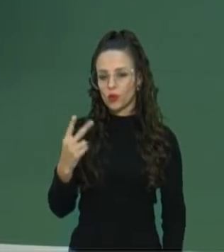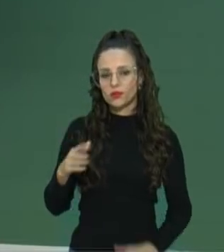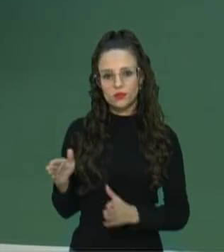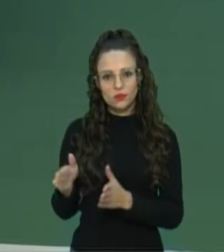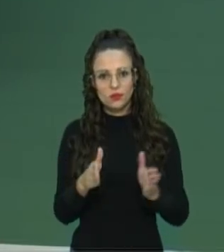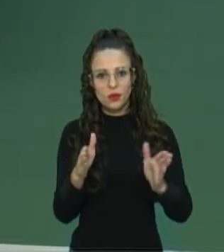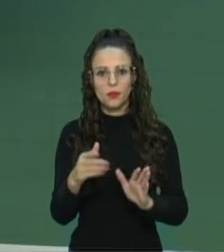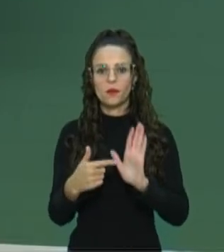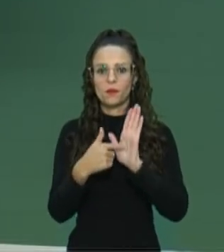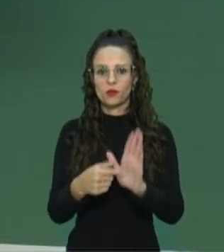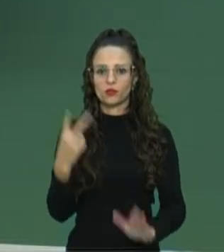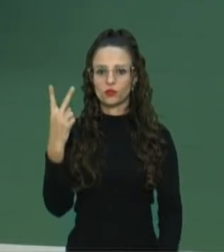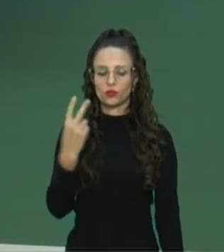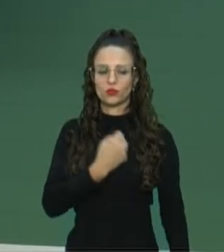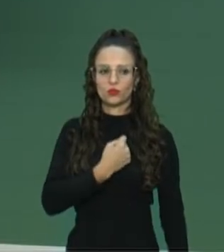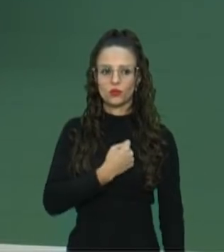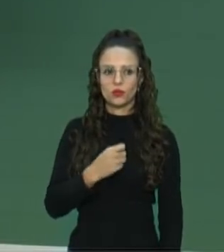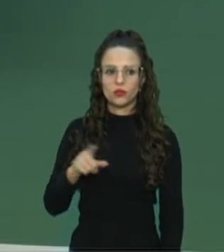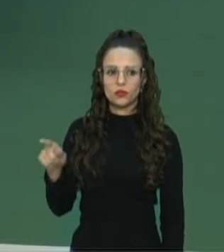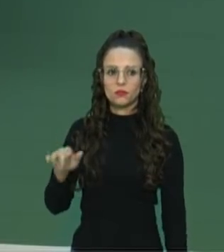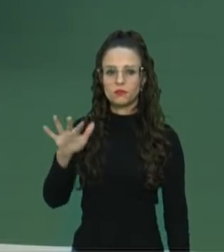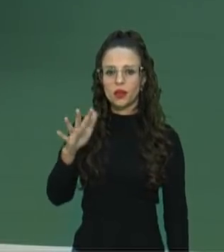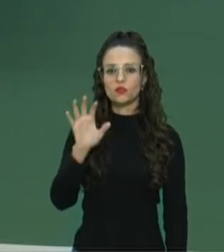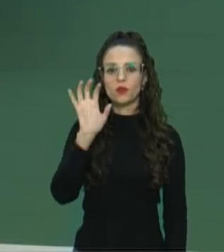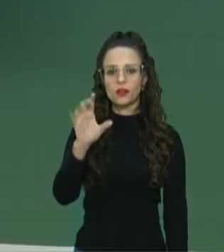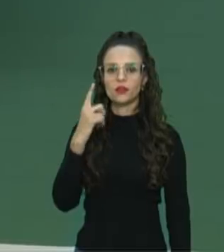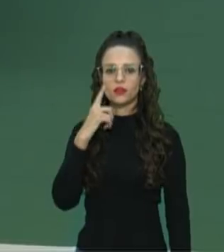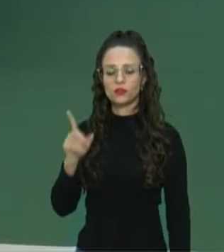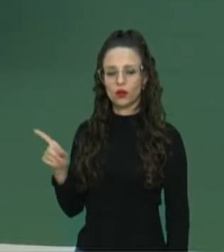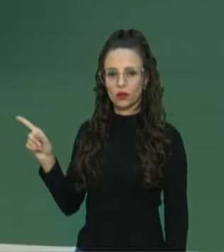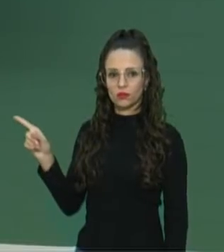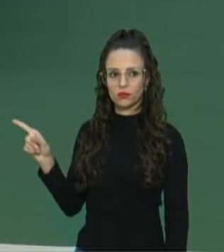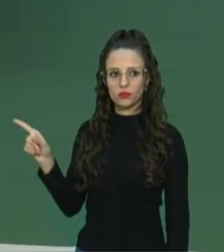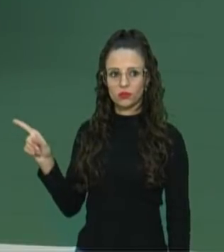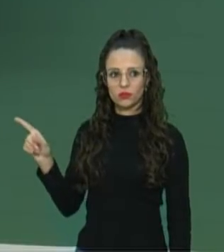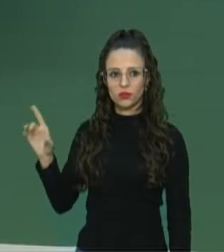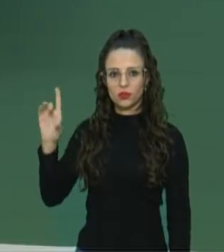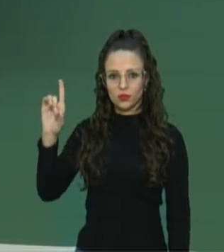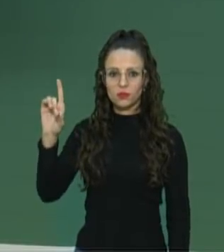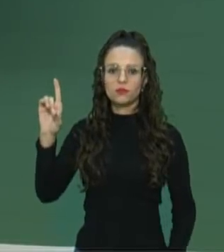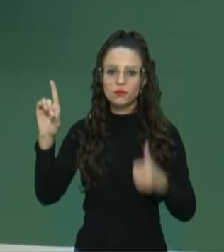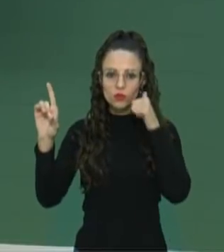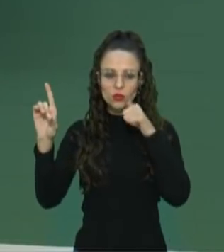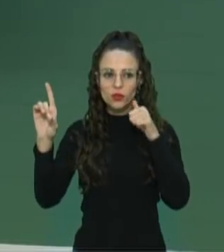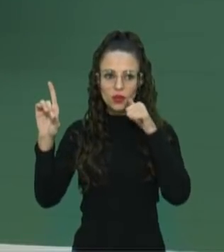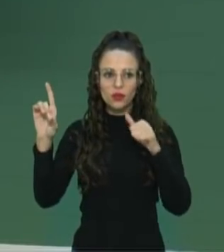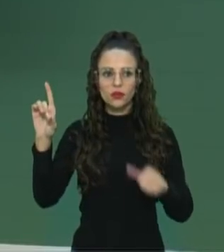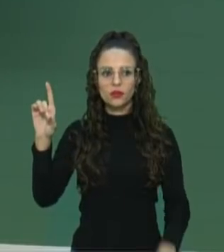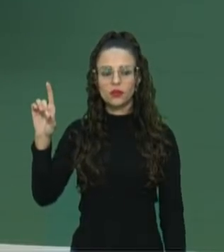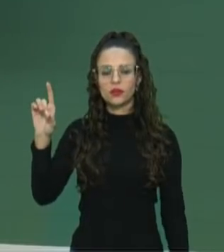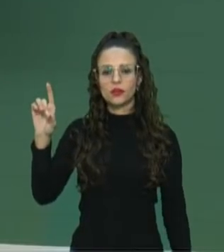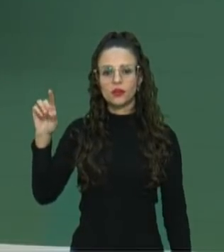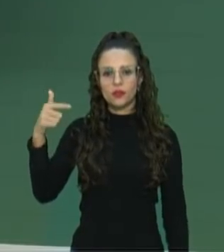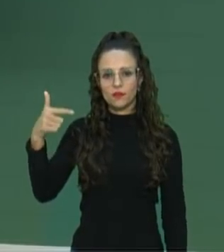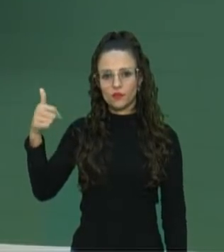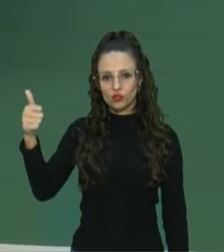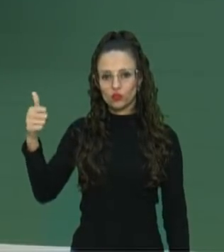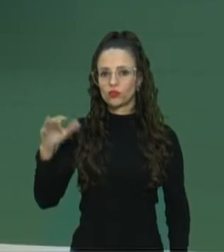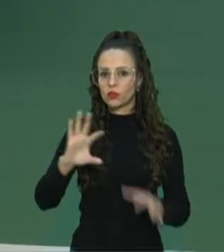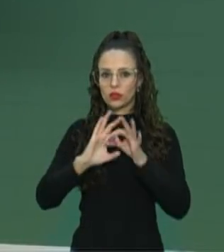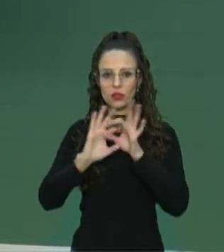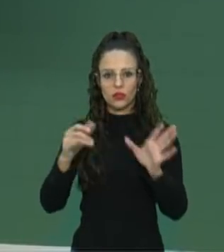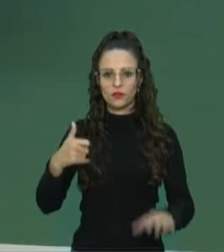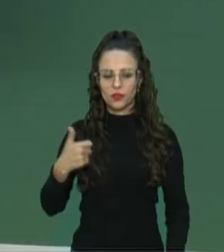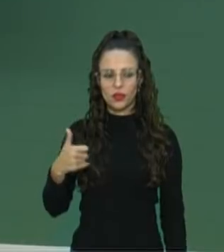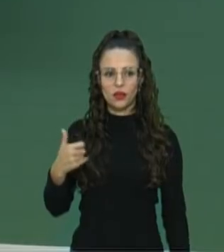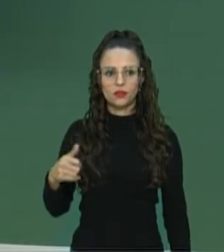percursos, aparece 2. Então fica fica nesse estilo aqui, ó. Damas, mulheres, livre, o 21 é a